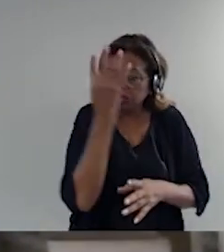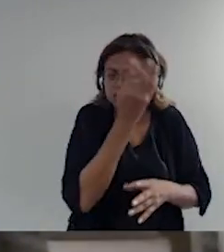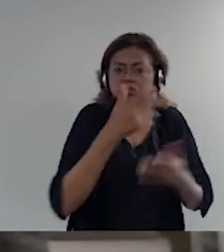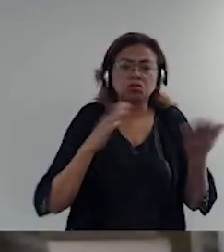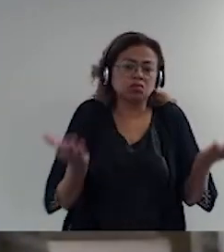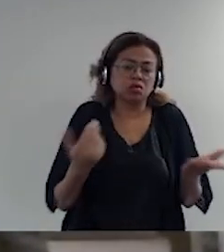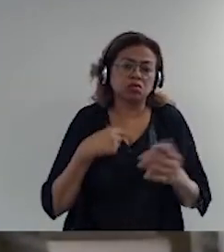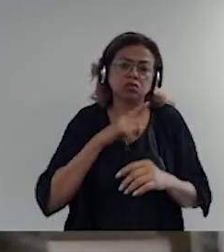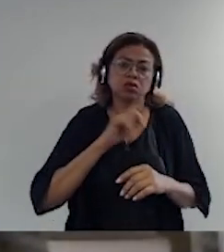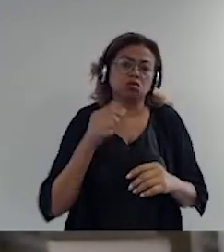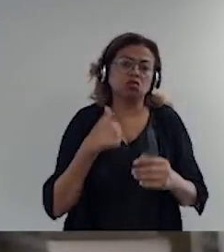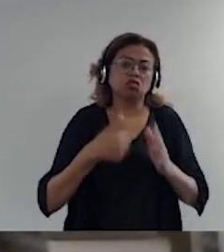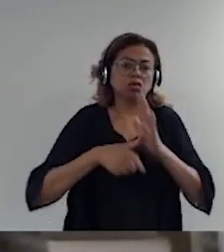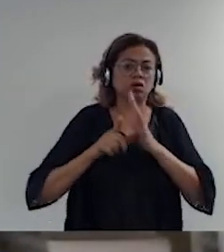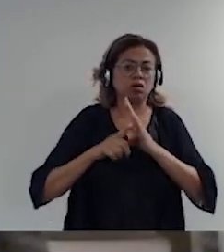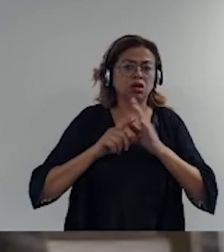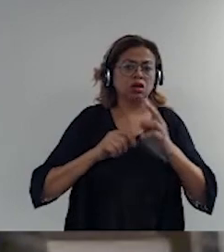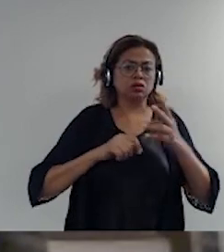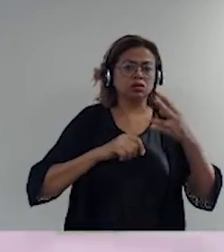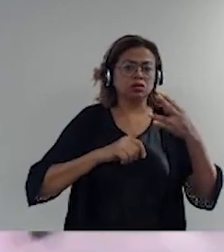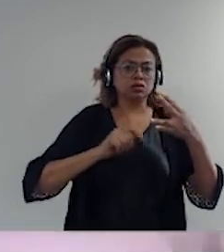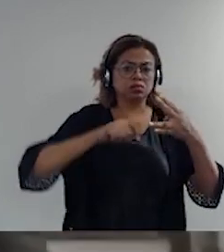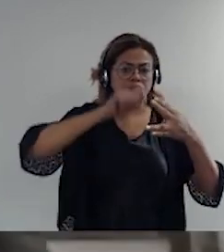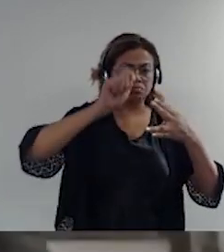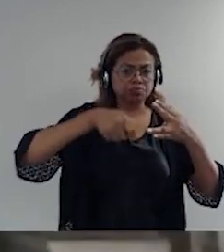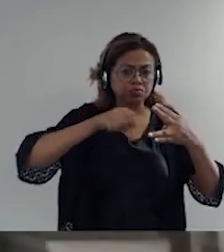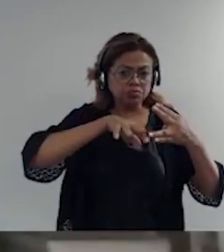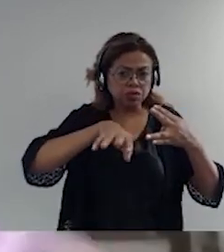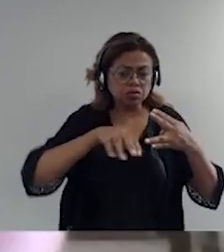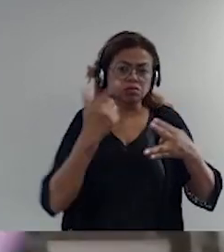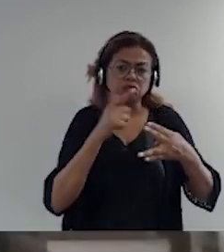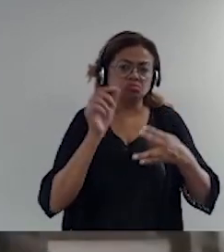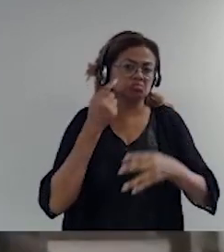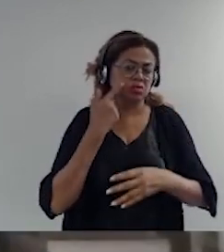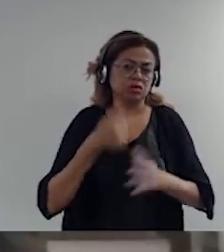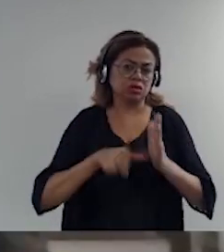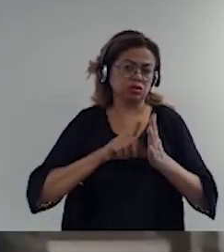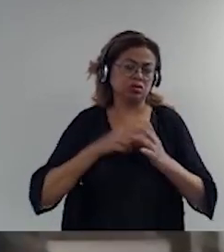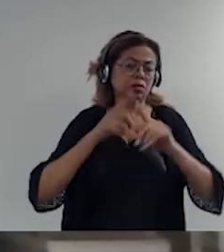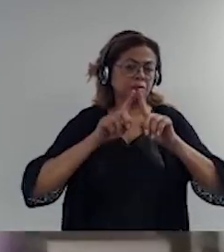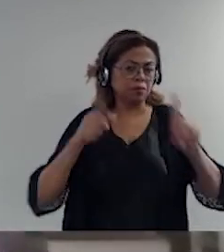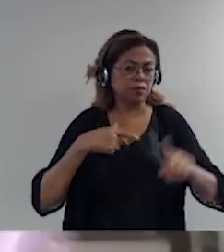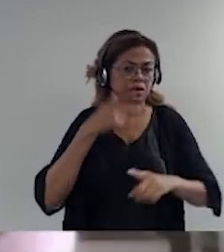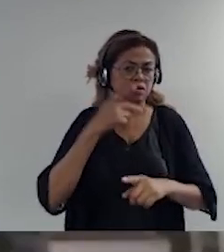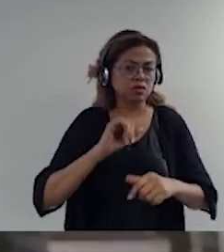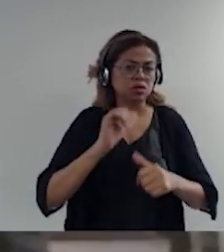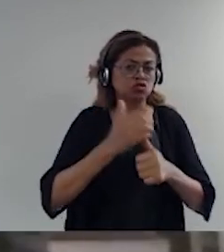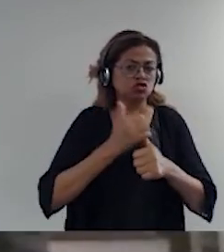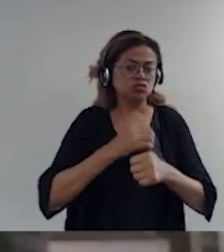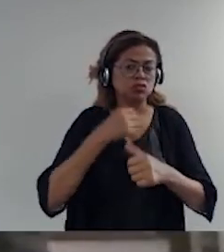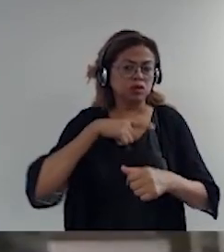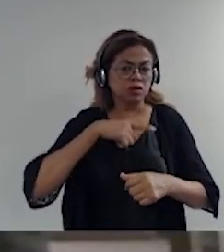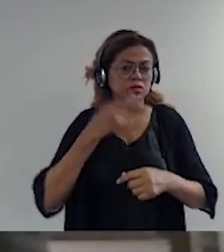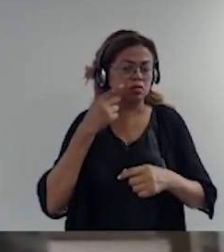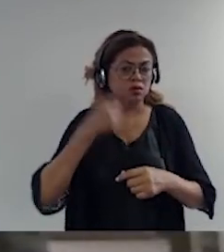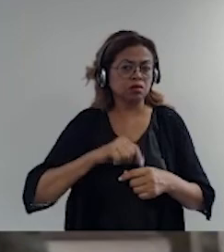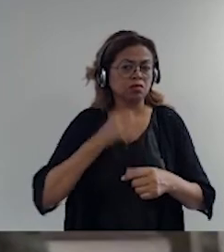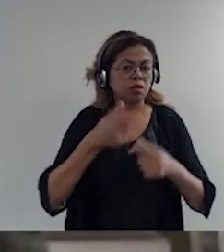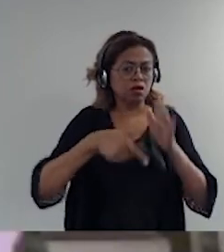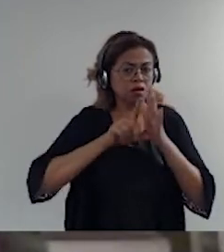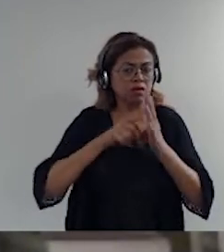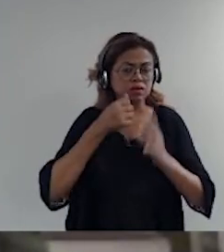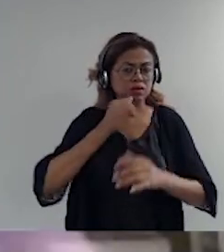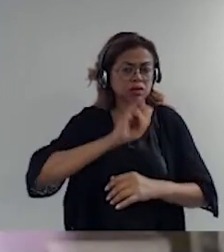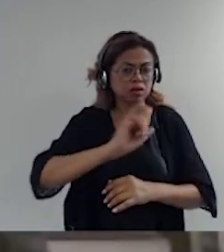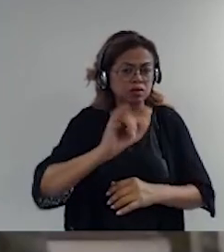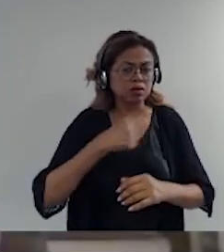não vi precedentes anteriores a esse respeito. O dividendo já declarado, aprovado com base no artigo 202,